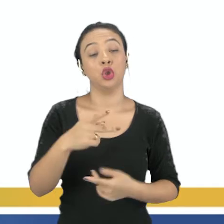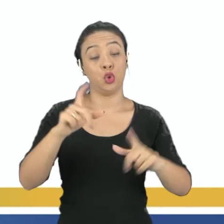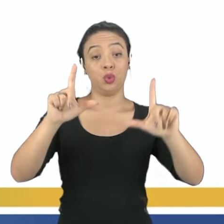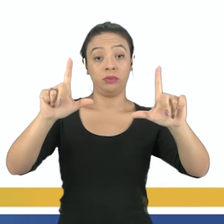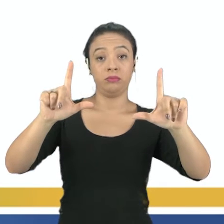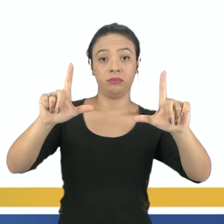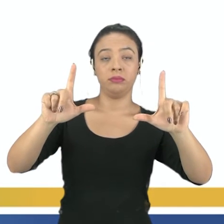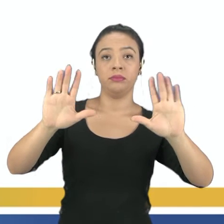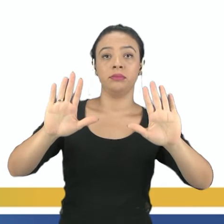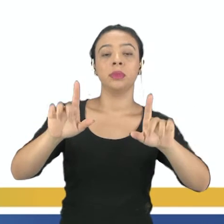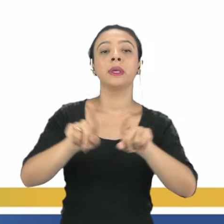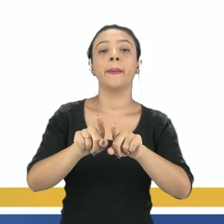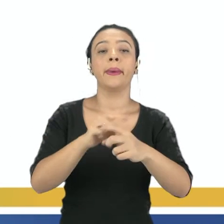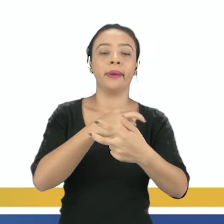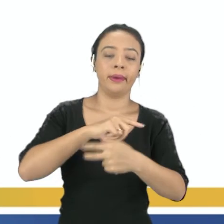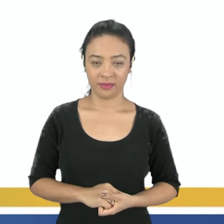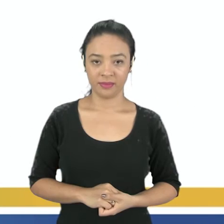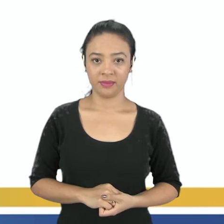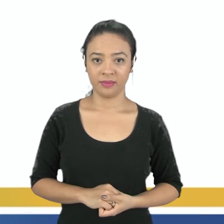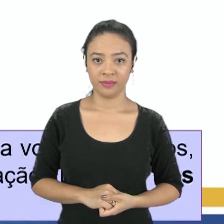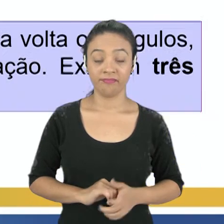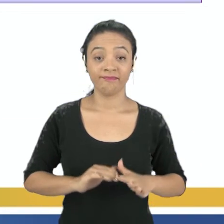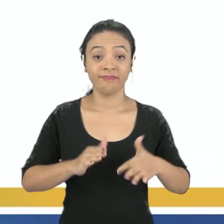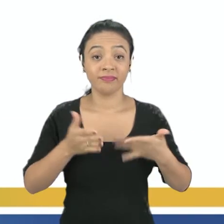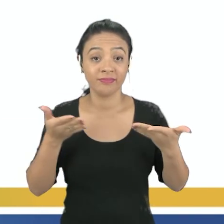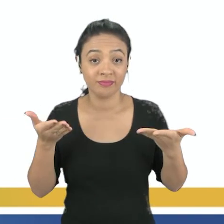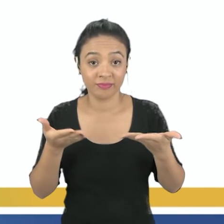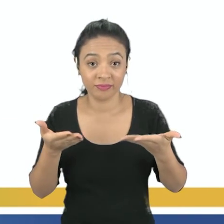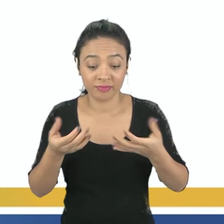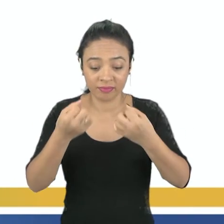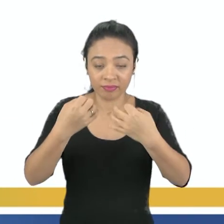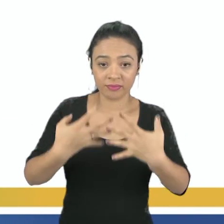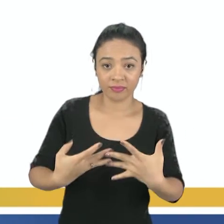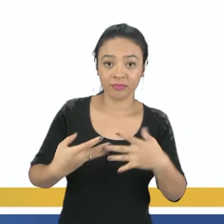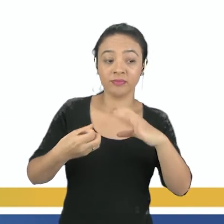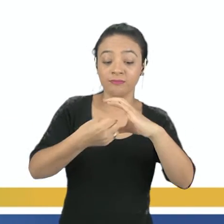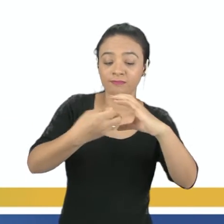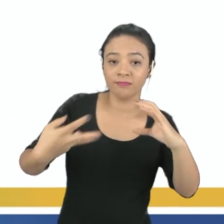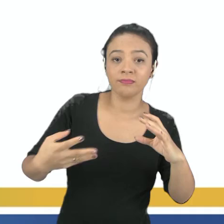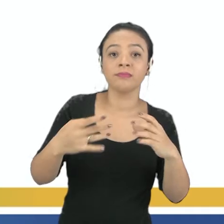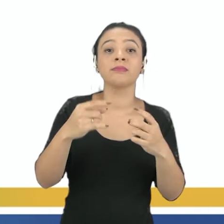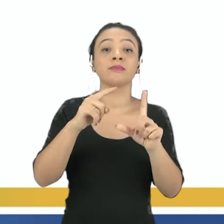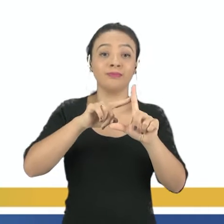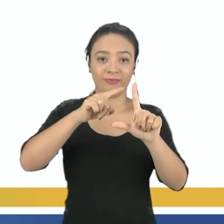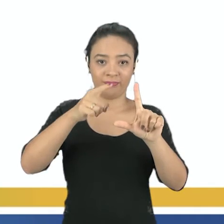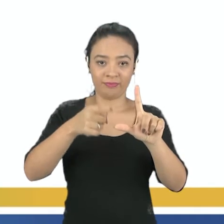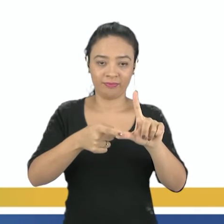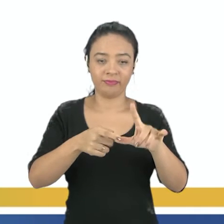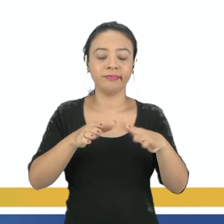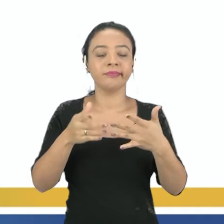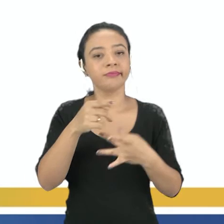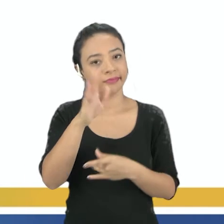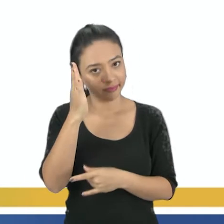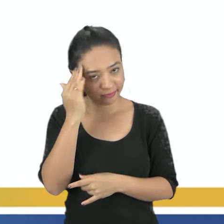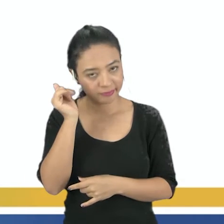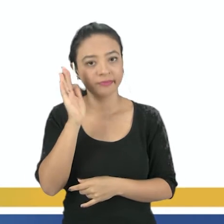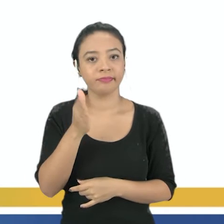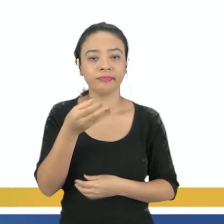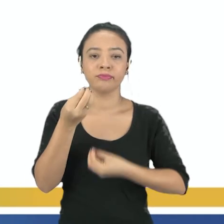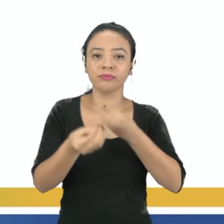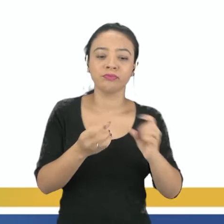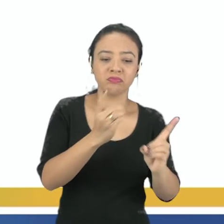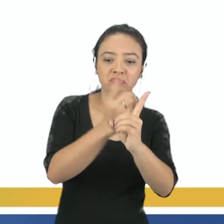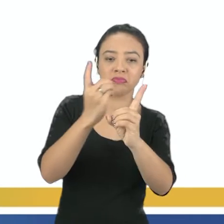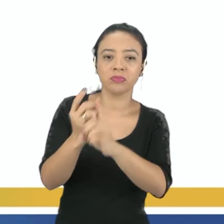televisão ficou posicionada entre outros então agora a gente vai falar sobre a classificação dos ângulos bom agora que você sabe identificar